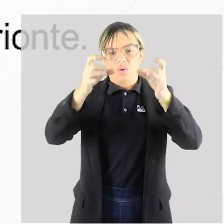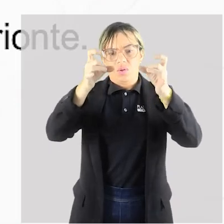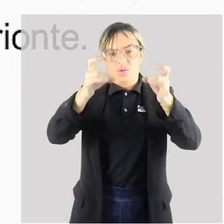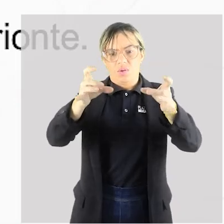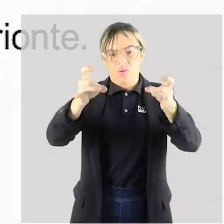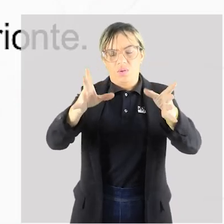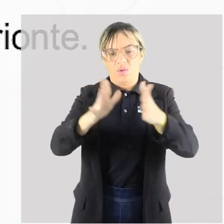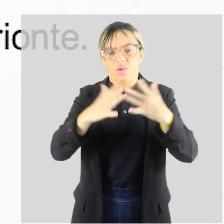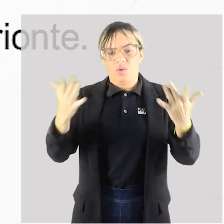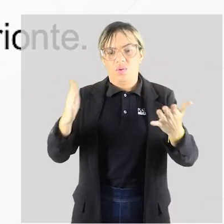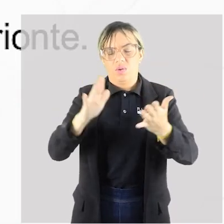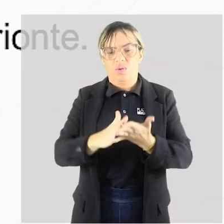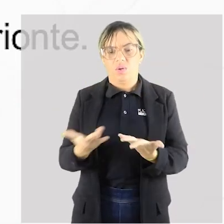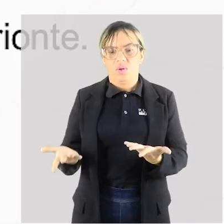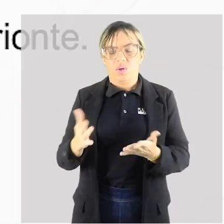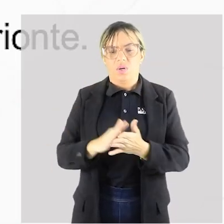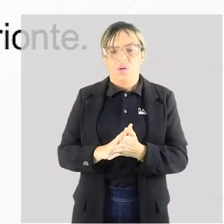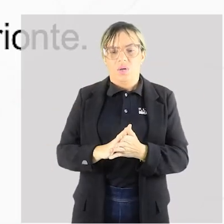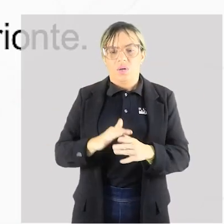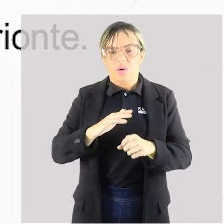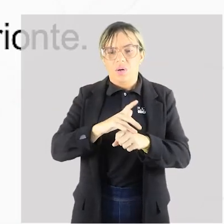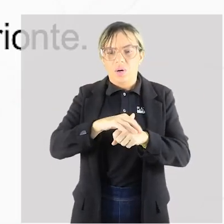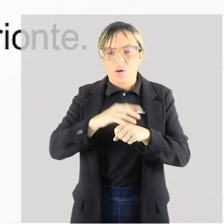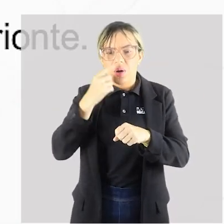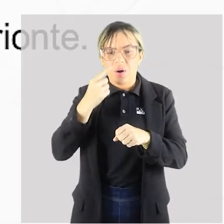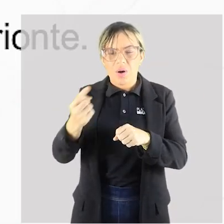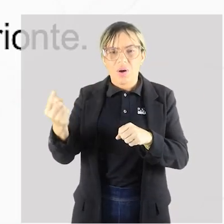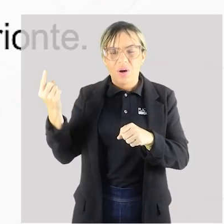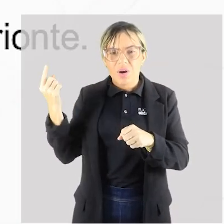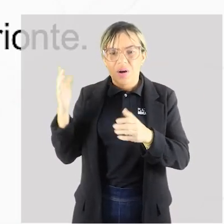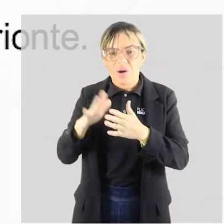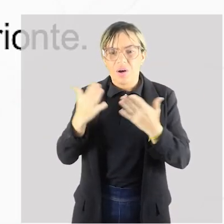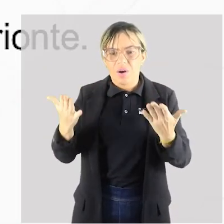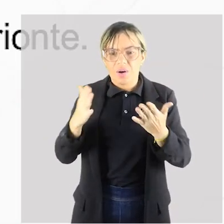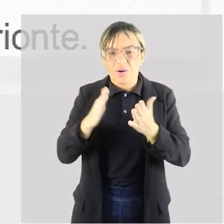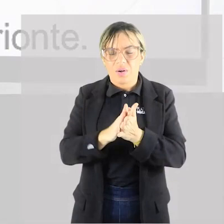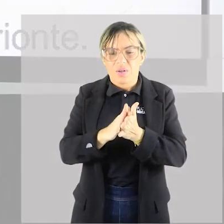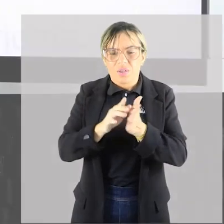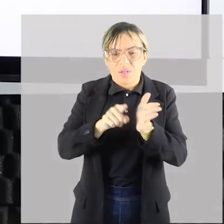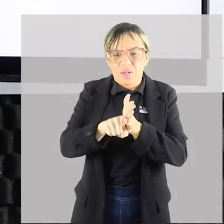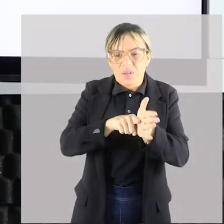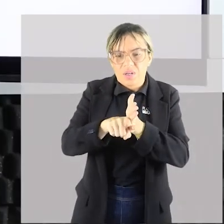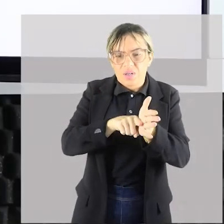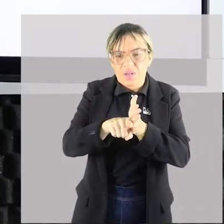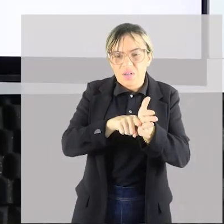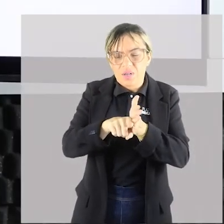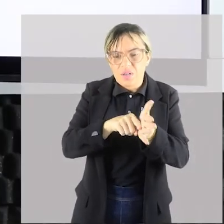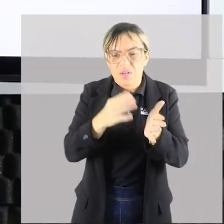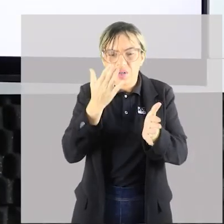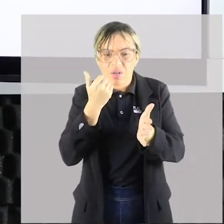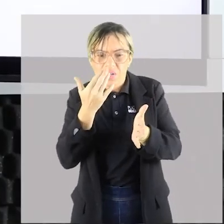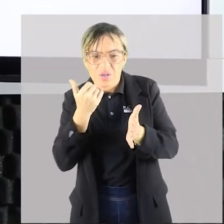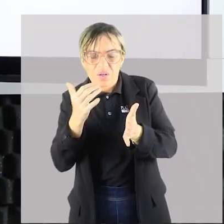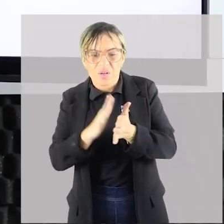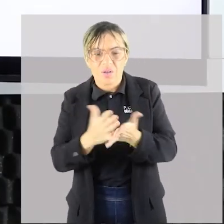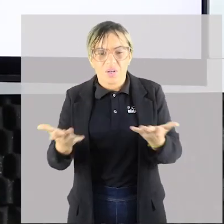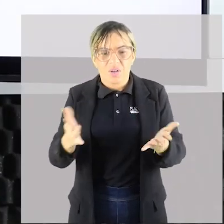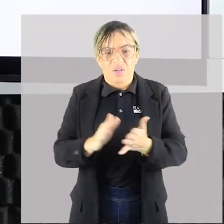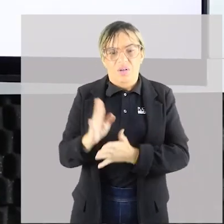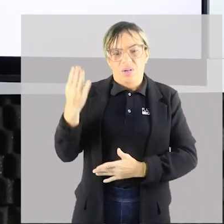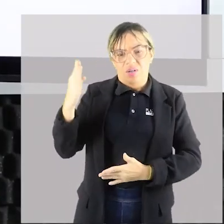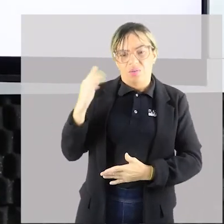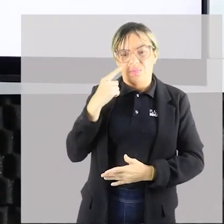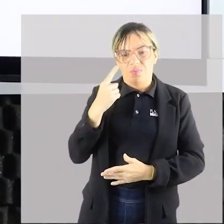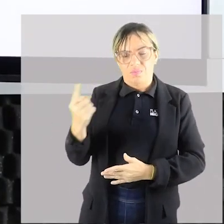comercial. O diagnóstico foi intoxicação por uma bactéria do gênero Salmonella. Marque a